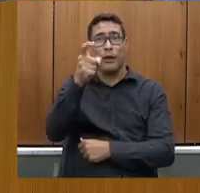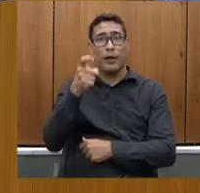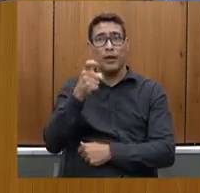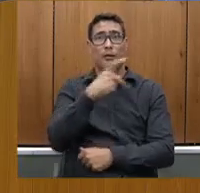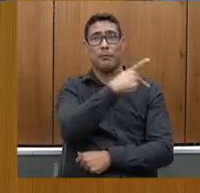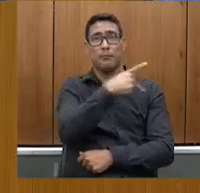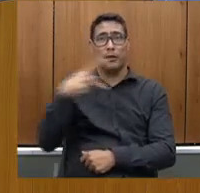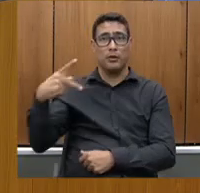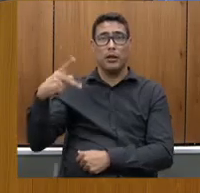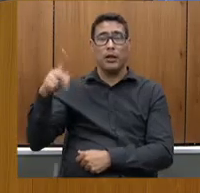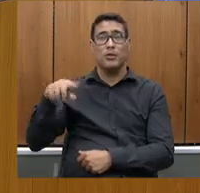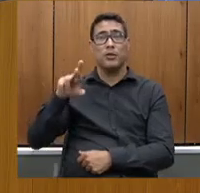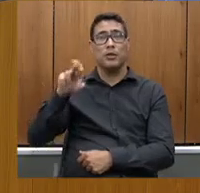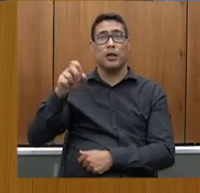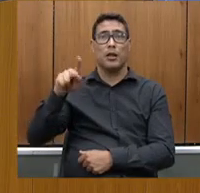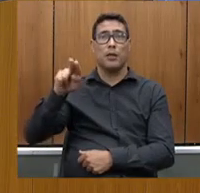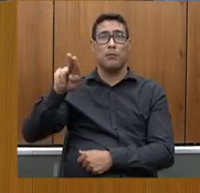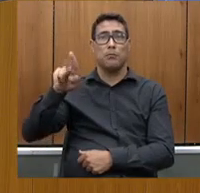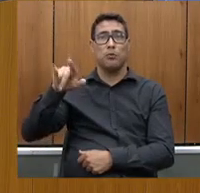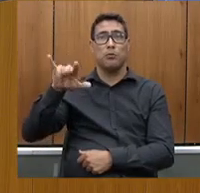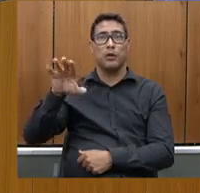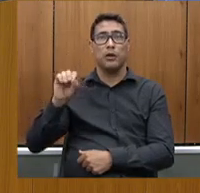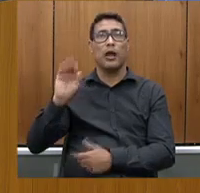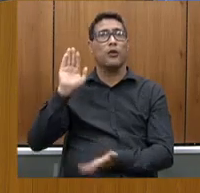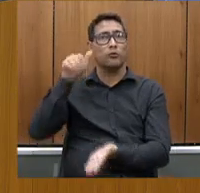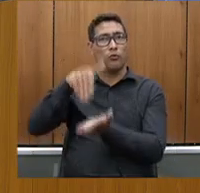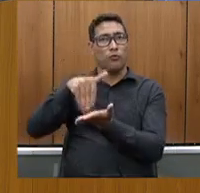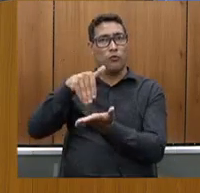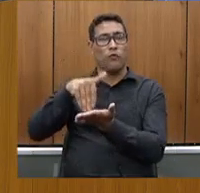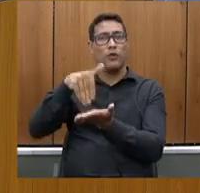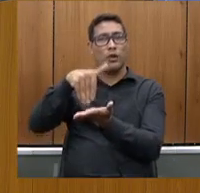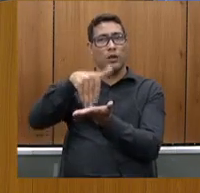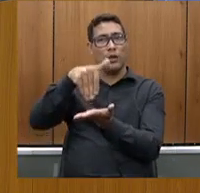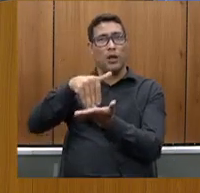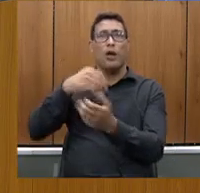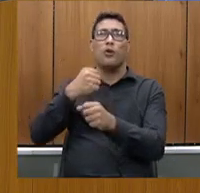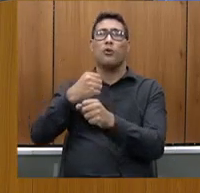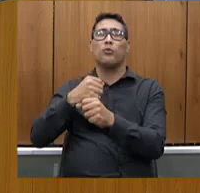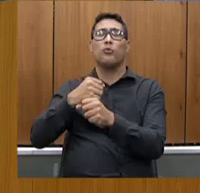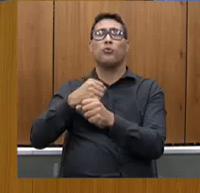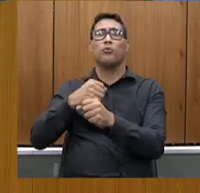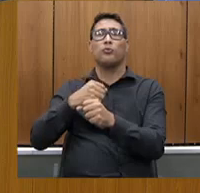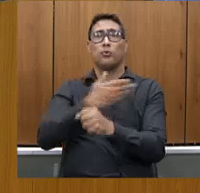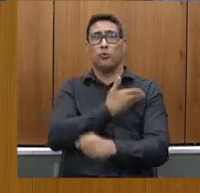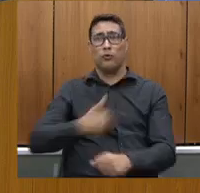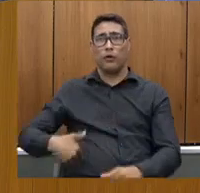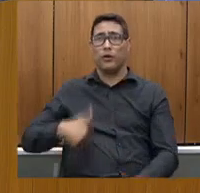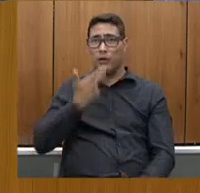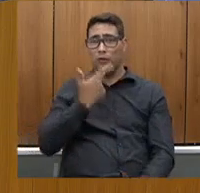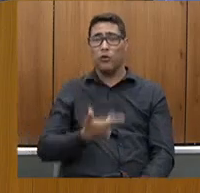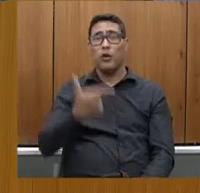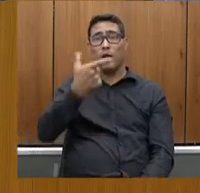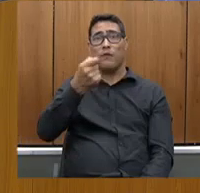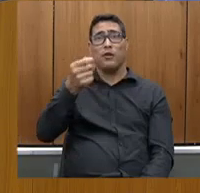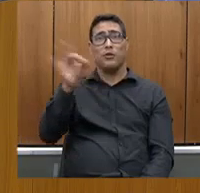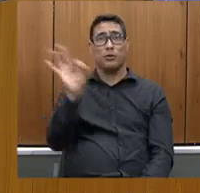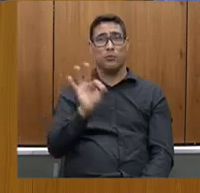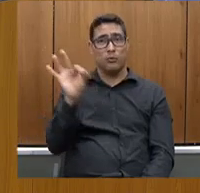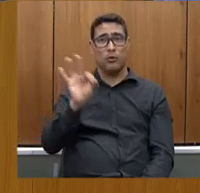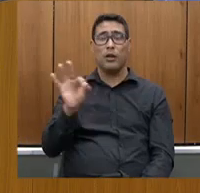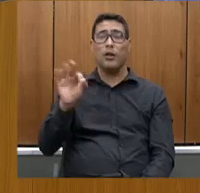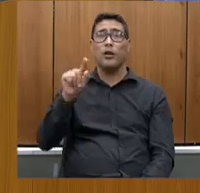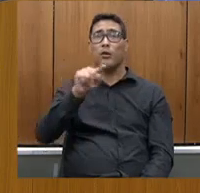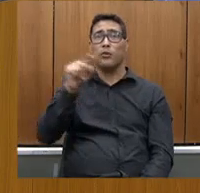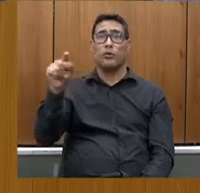República Deputado João Leite vassalense sabe uma vez no final do governo Fernando Henrique Cardoso e disse que Vinte por cento das ordens que